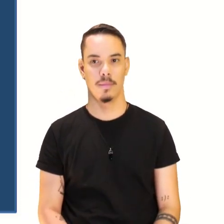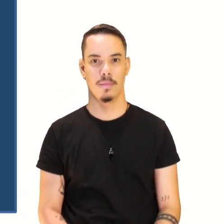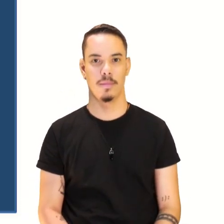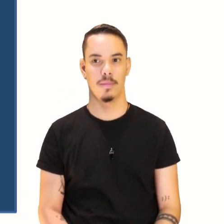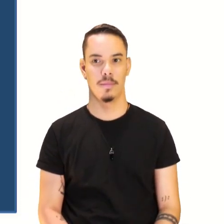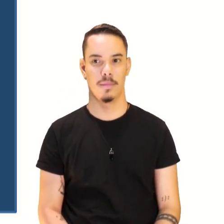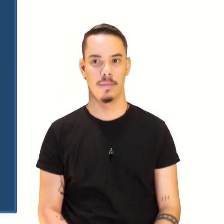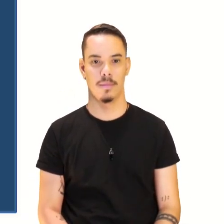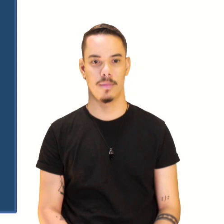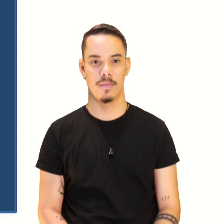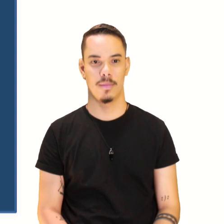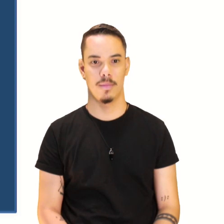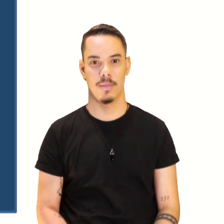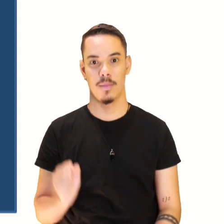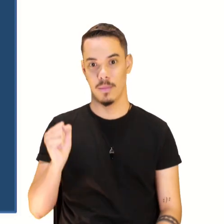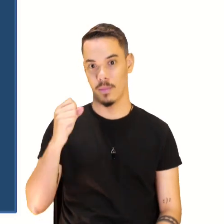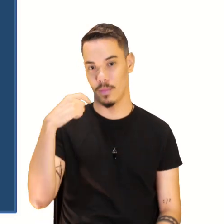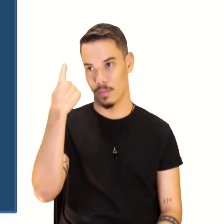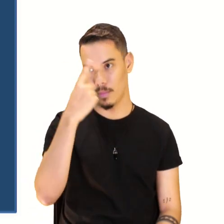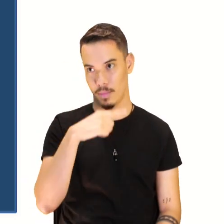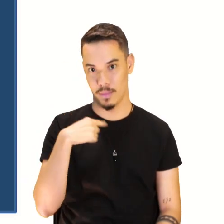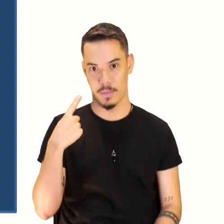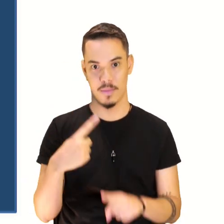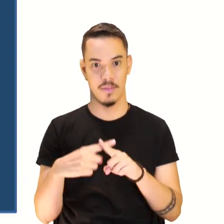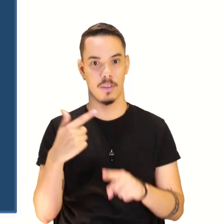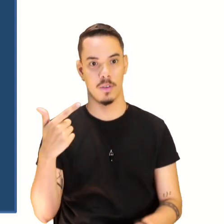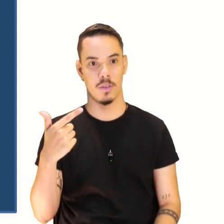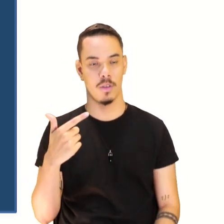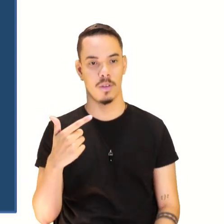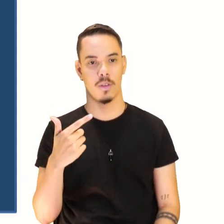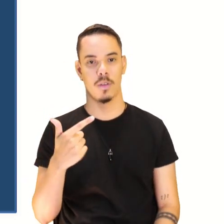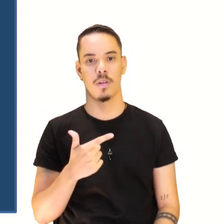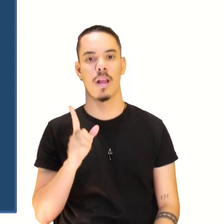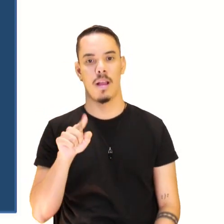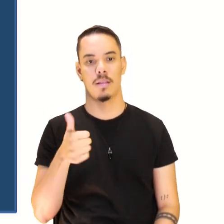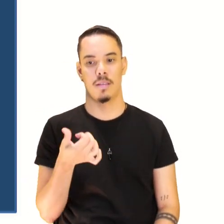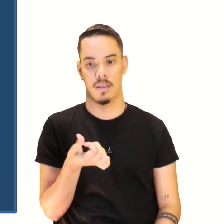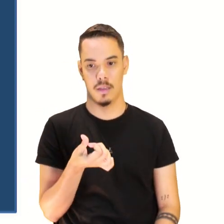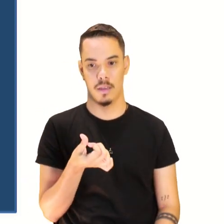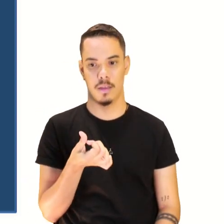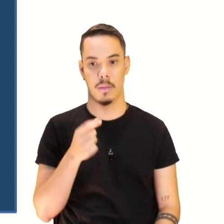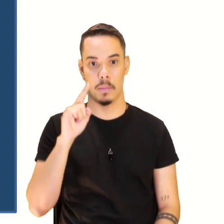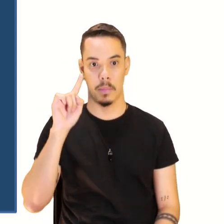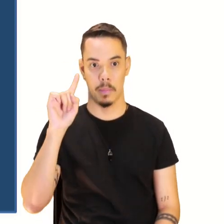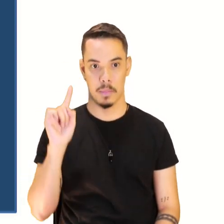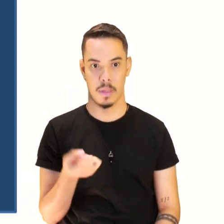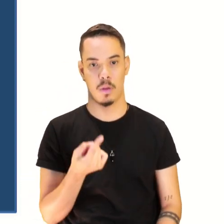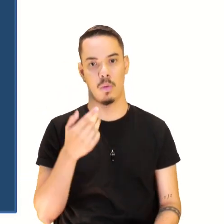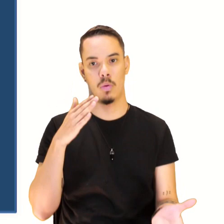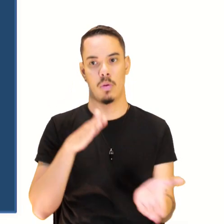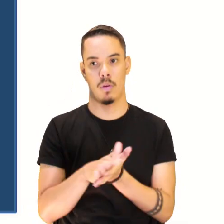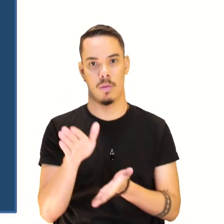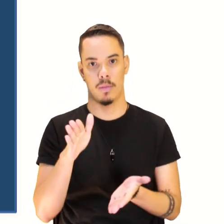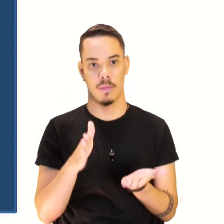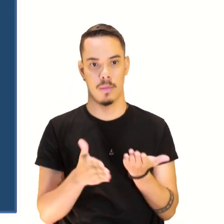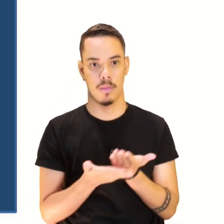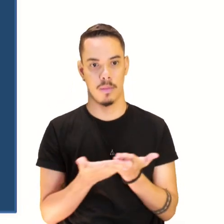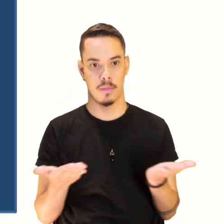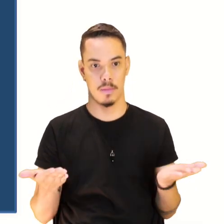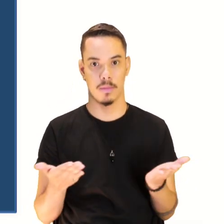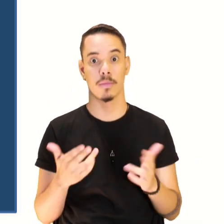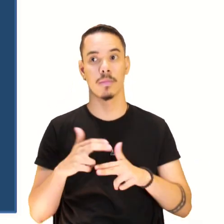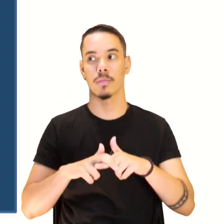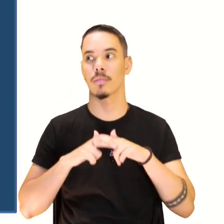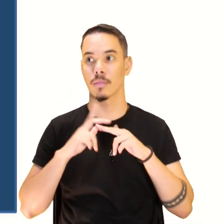que são 8 horas então duas vezes 8 16 mil cópias Então como a gente viu muitas coisas se